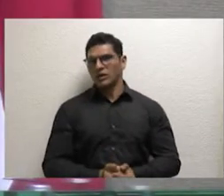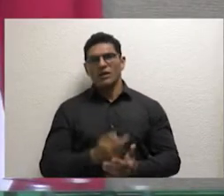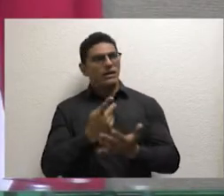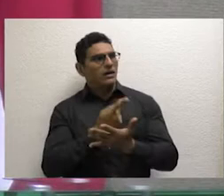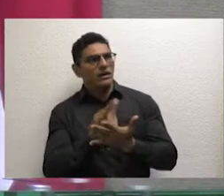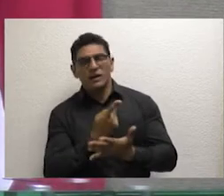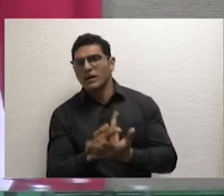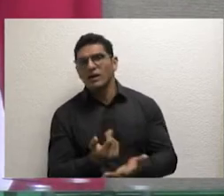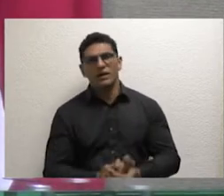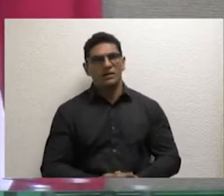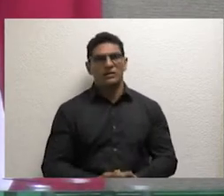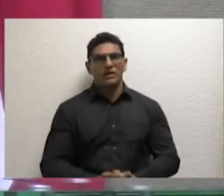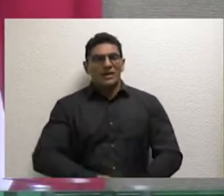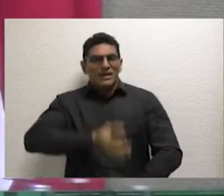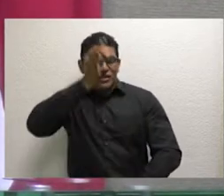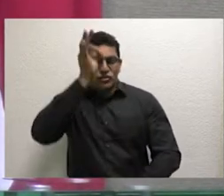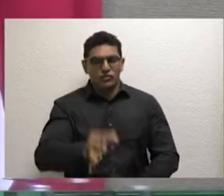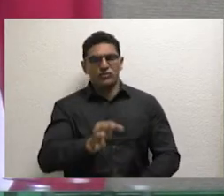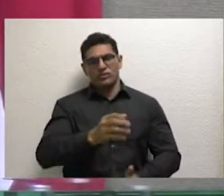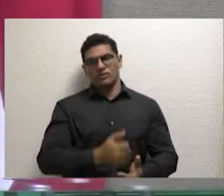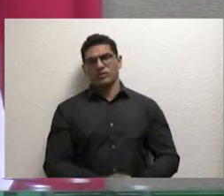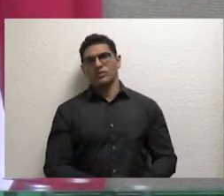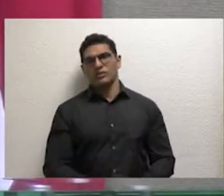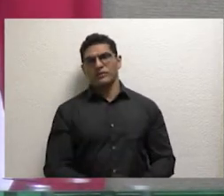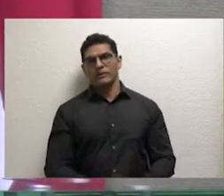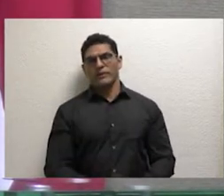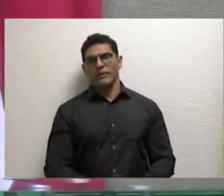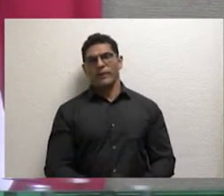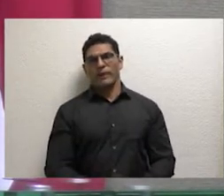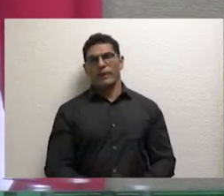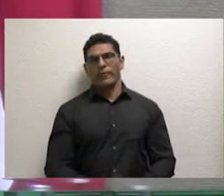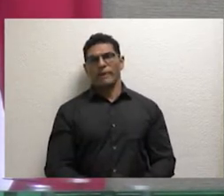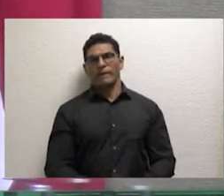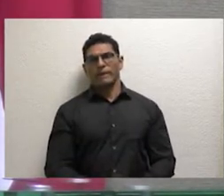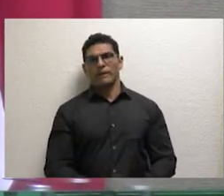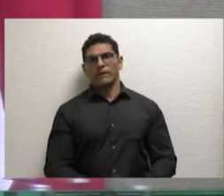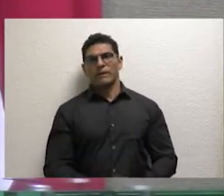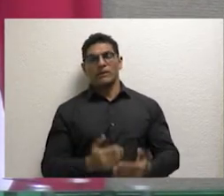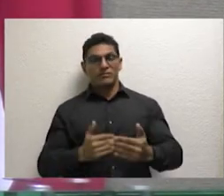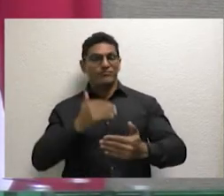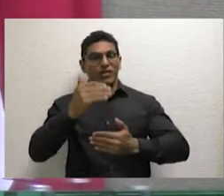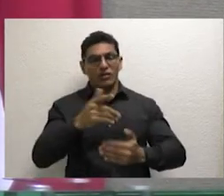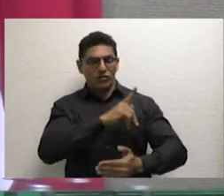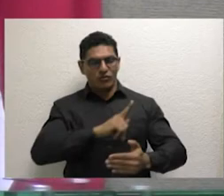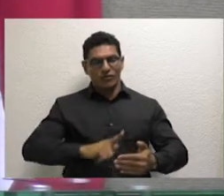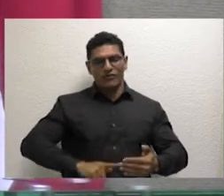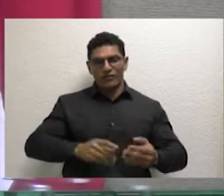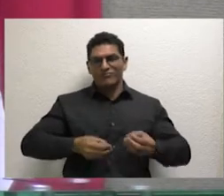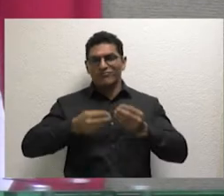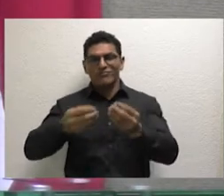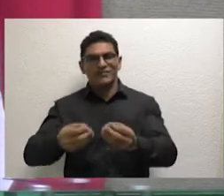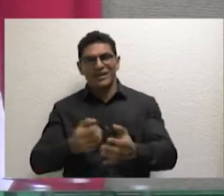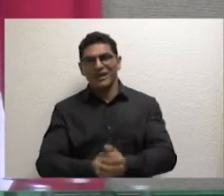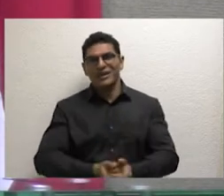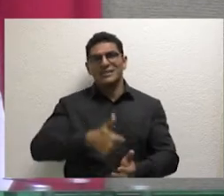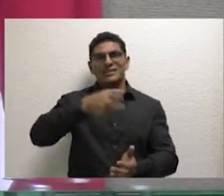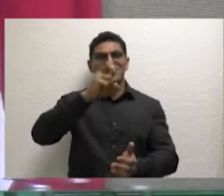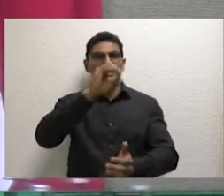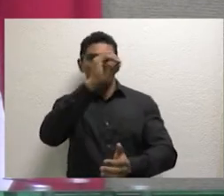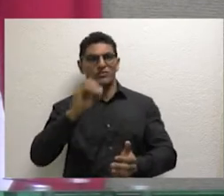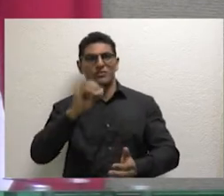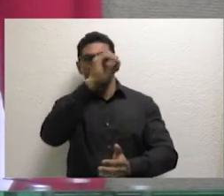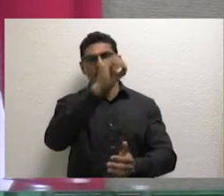ele é justo e bate de frente com esse reajuste que o governo está querendo dar esse 15%